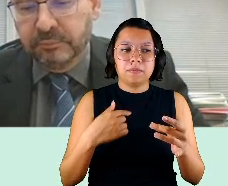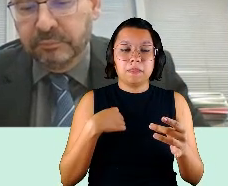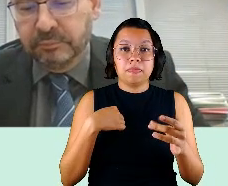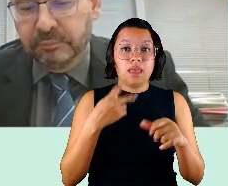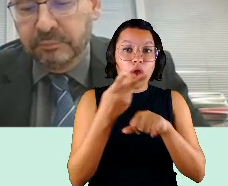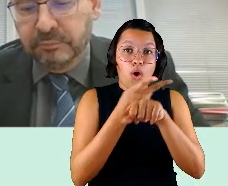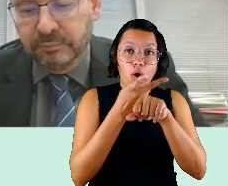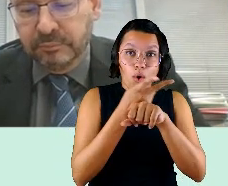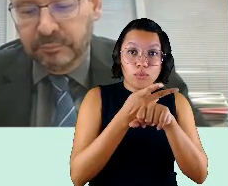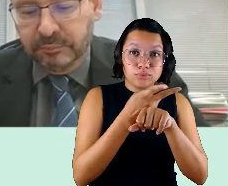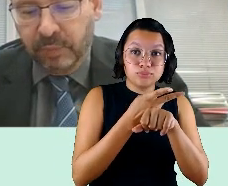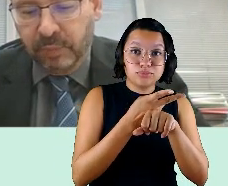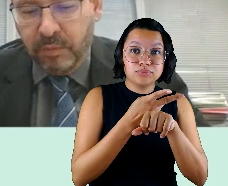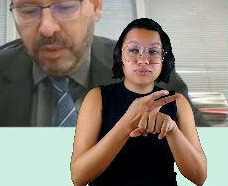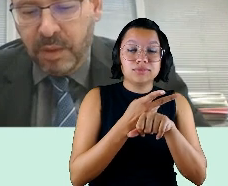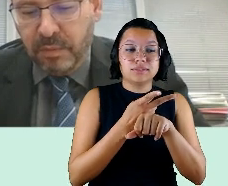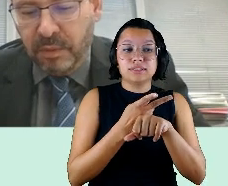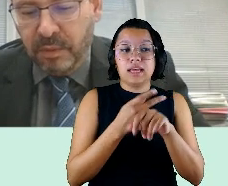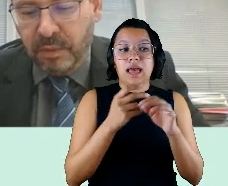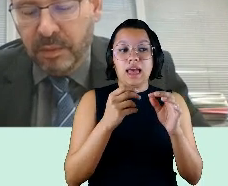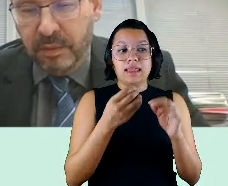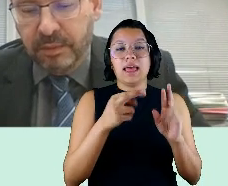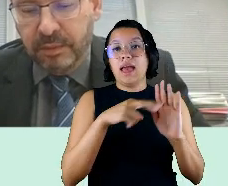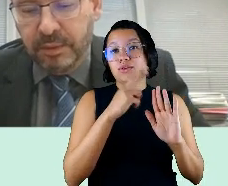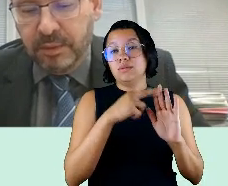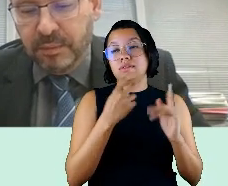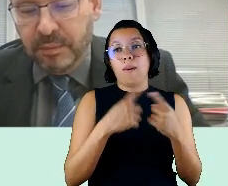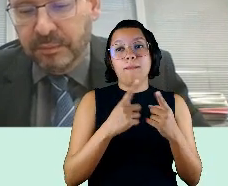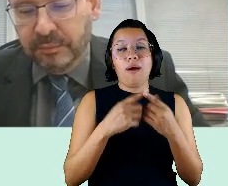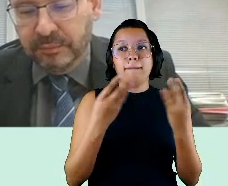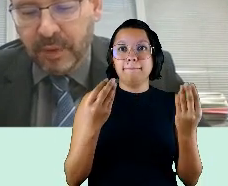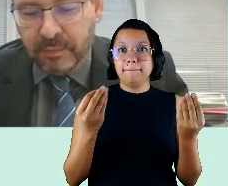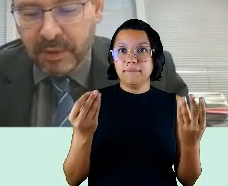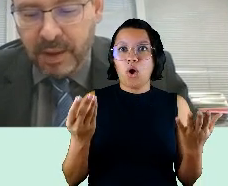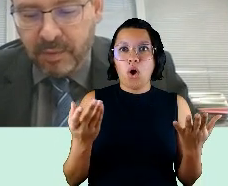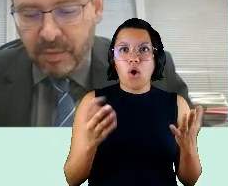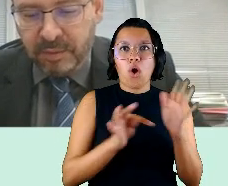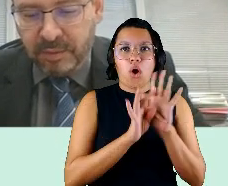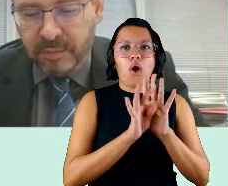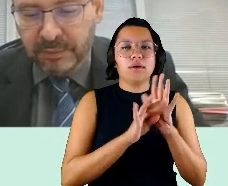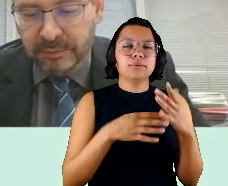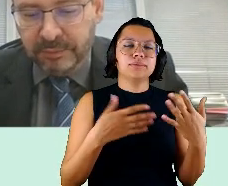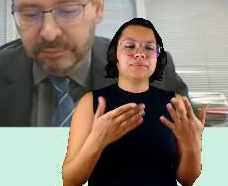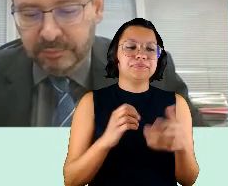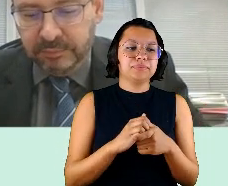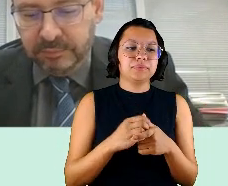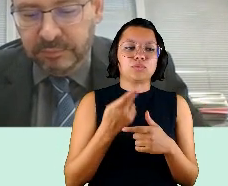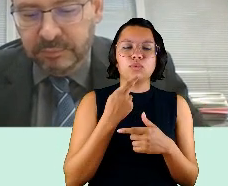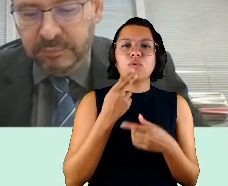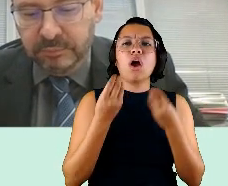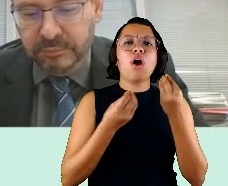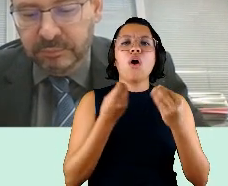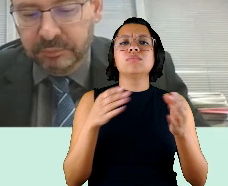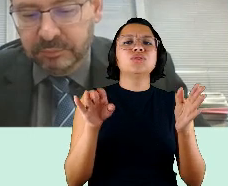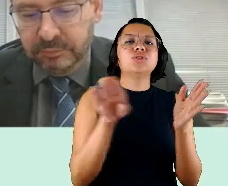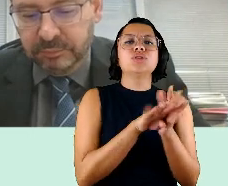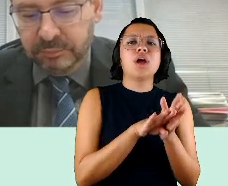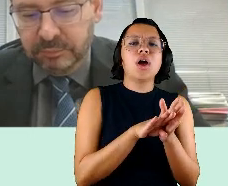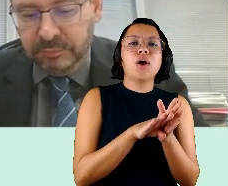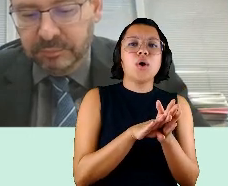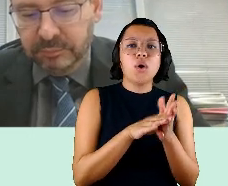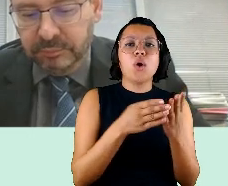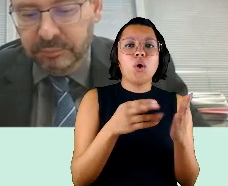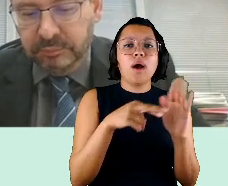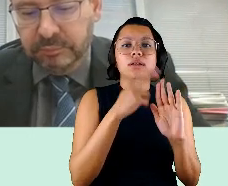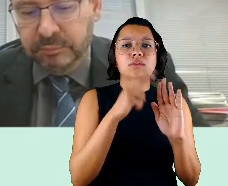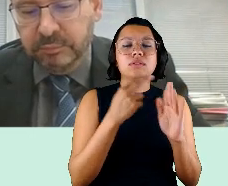consultar a resolução, porque são tantas situações, né? Mas eu vou tratar aqui de dizer como se chegou à resolução, por